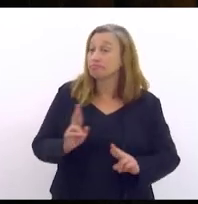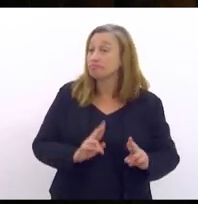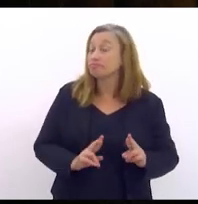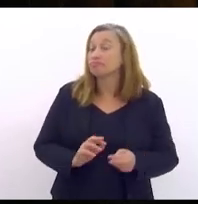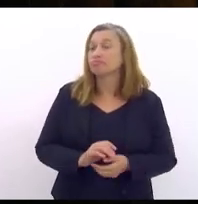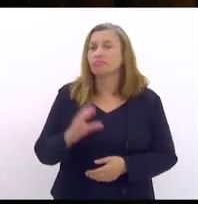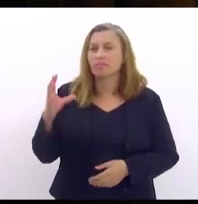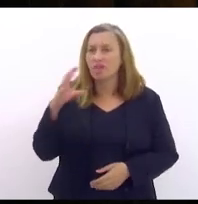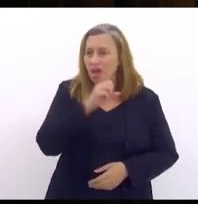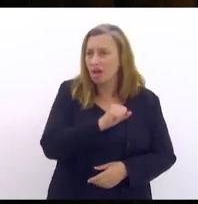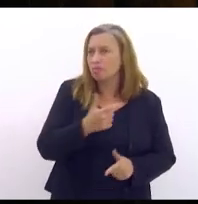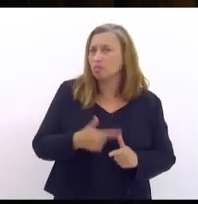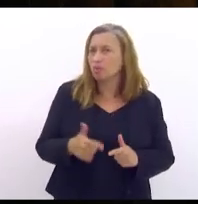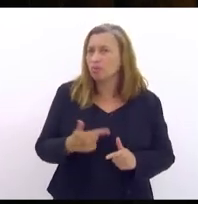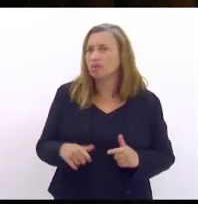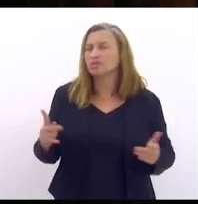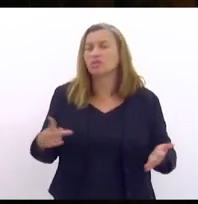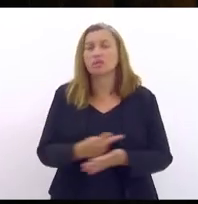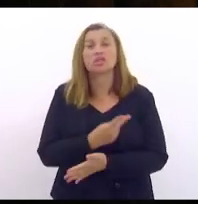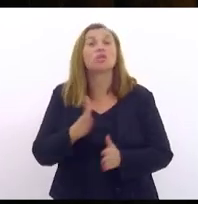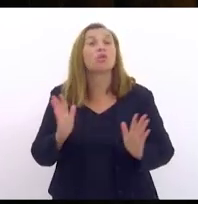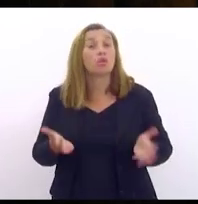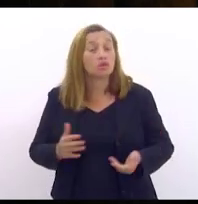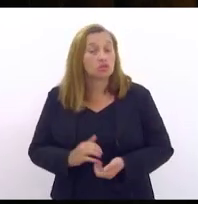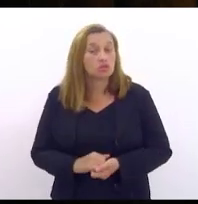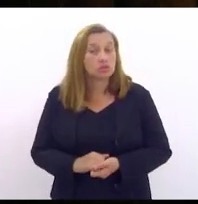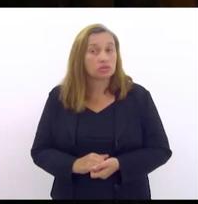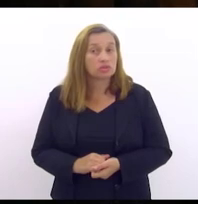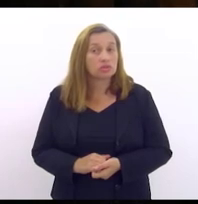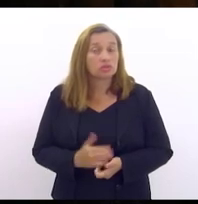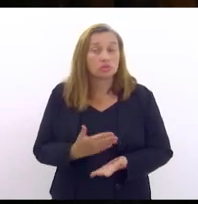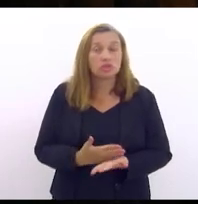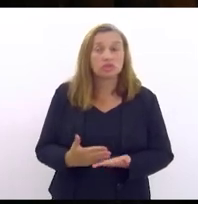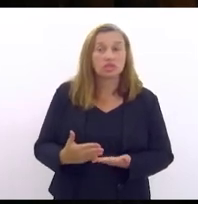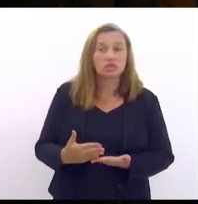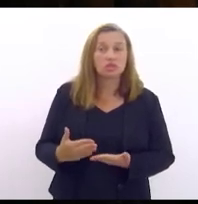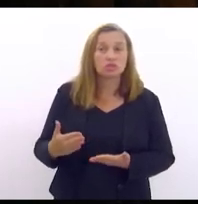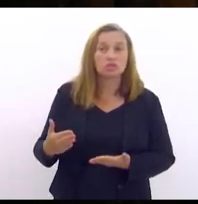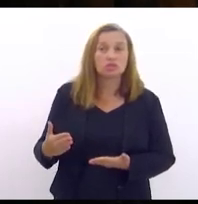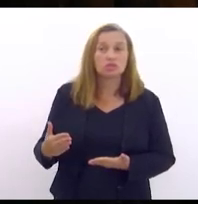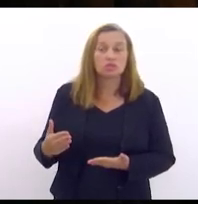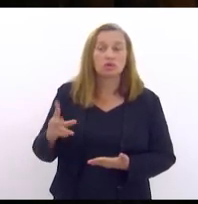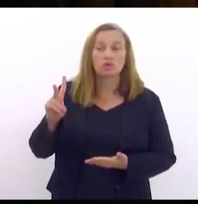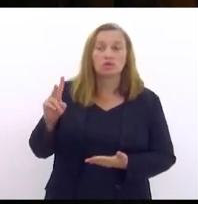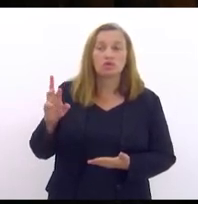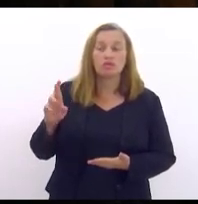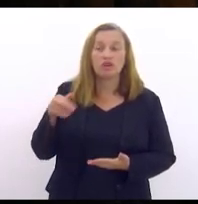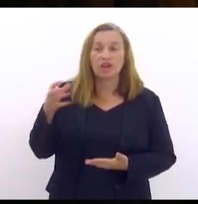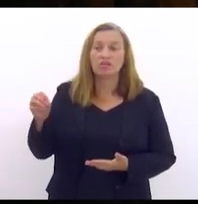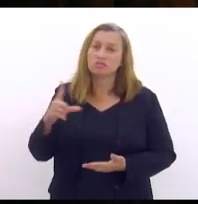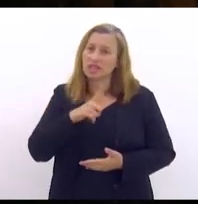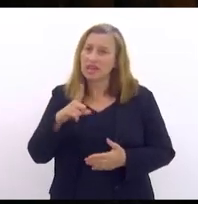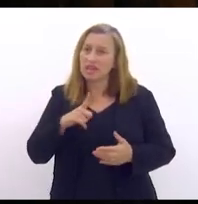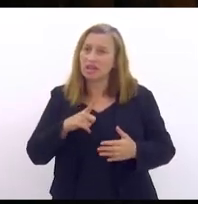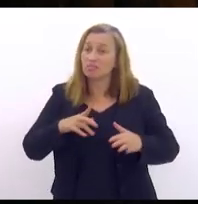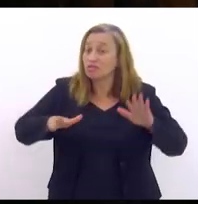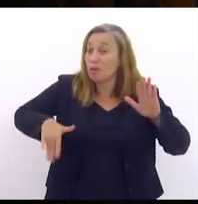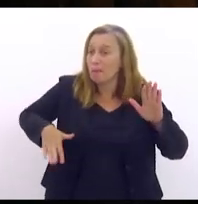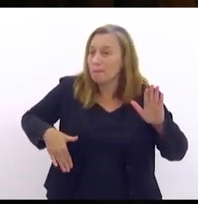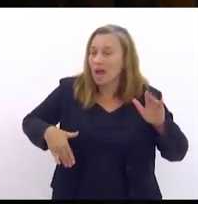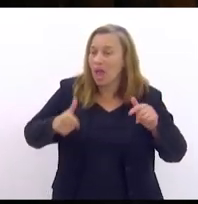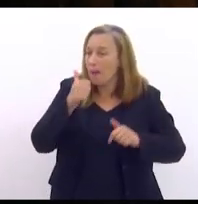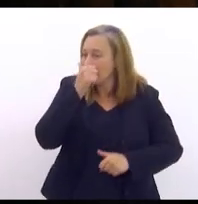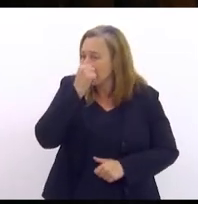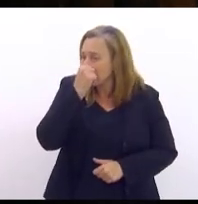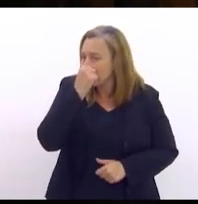enfrentamento imediato de um problema que está acontecendo hoje. A gente está no início do verão, teremos praia lotada numa cidade turística, em